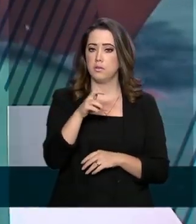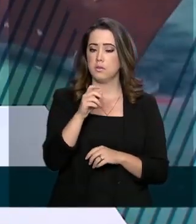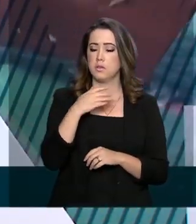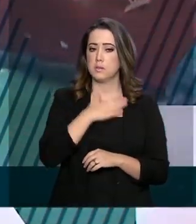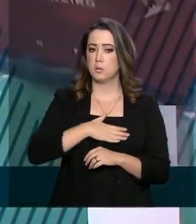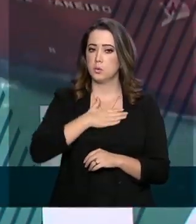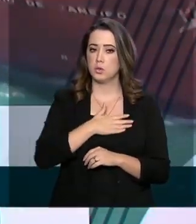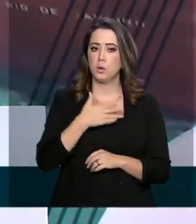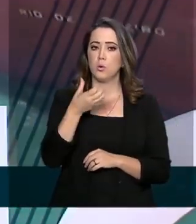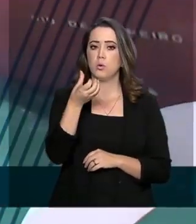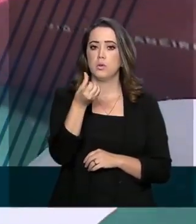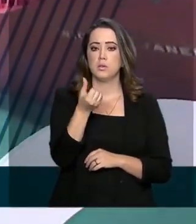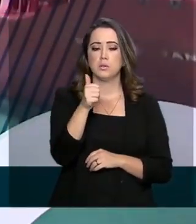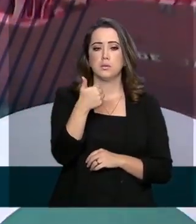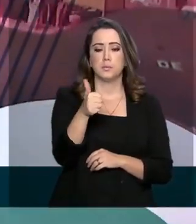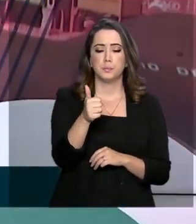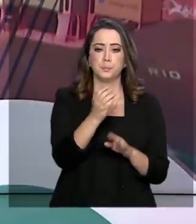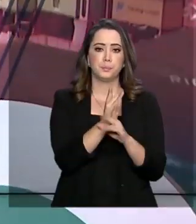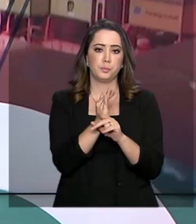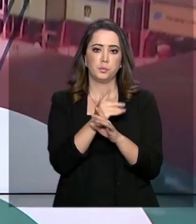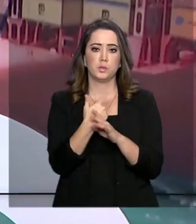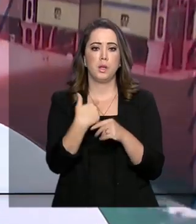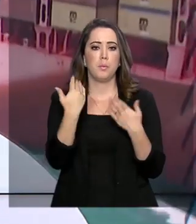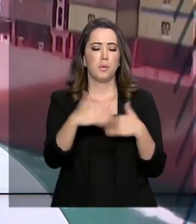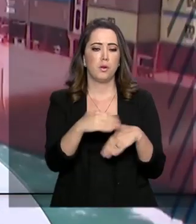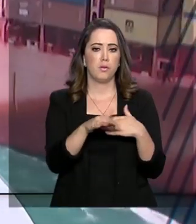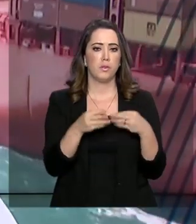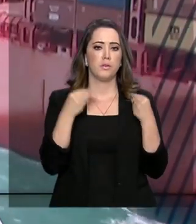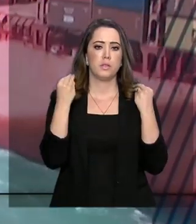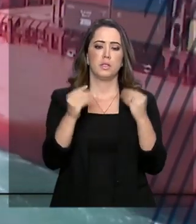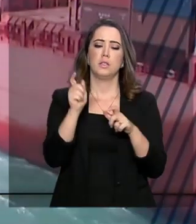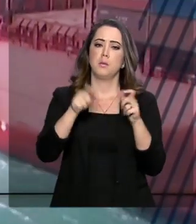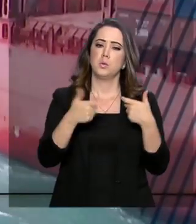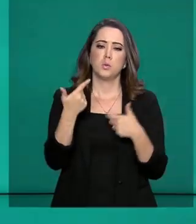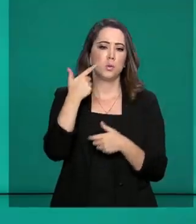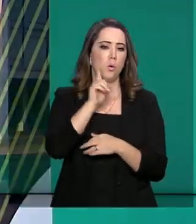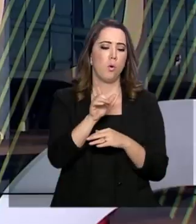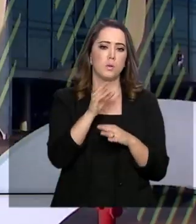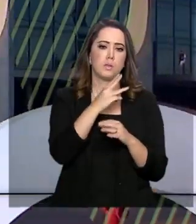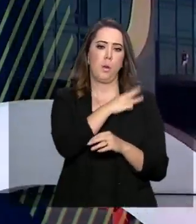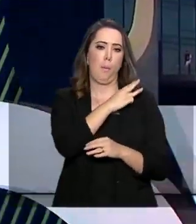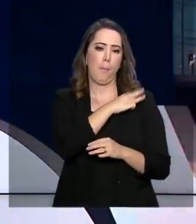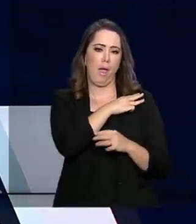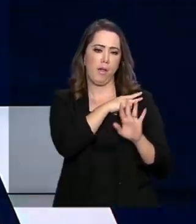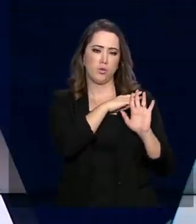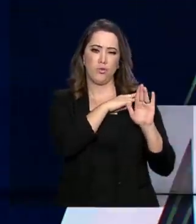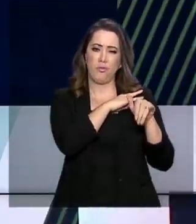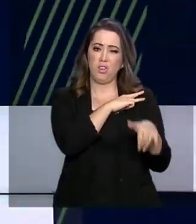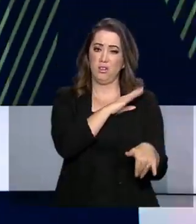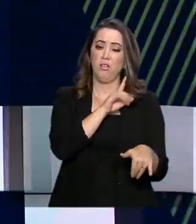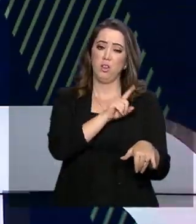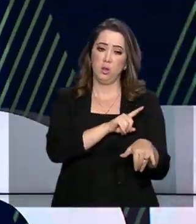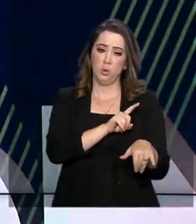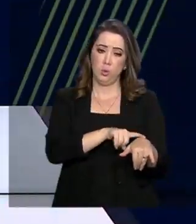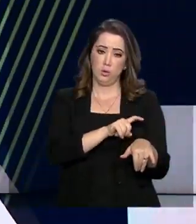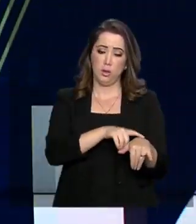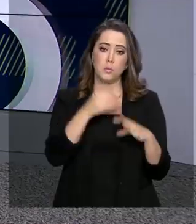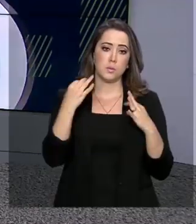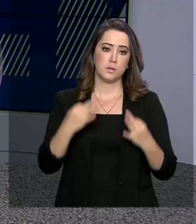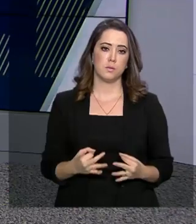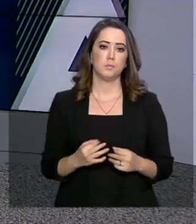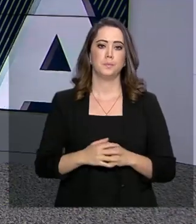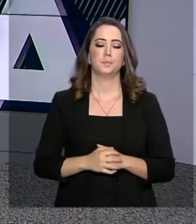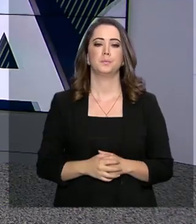611 municípios. A avaliação é destinada a quem não concluiu o ensino fundamental ou médio na idade adequada.